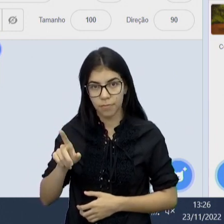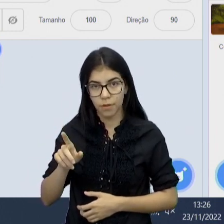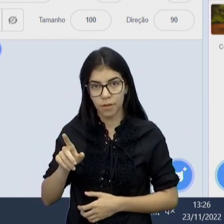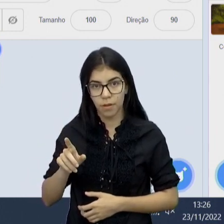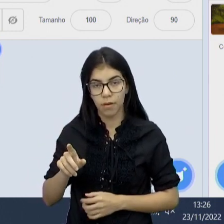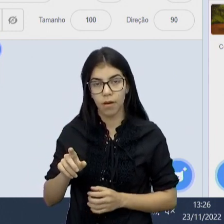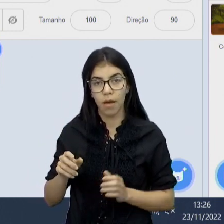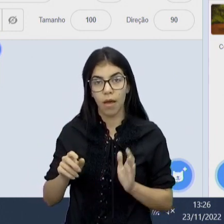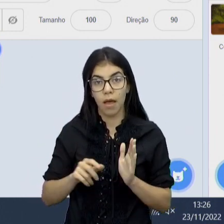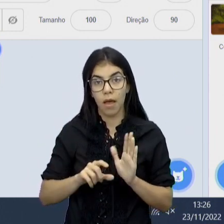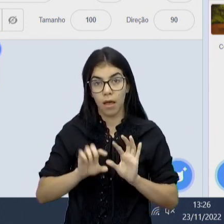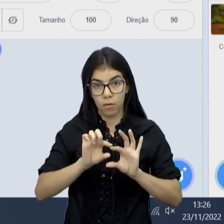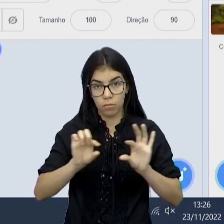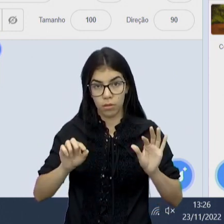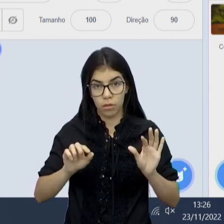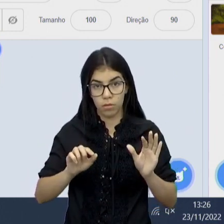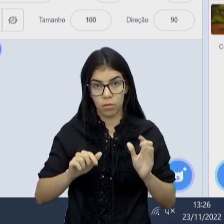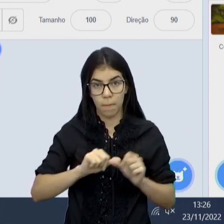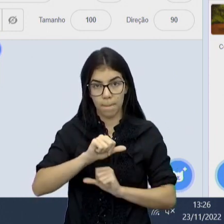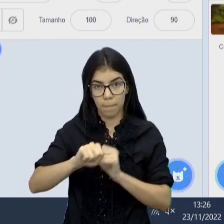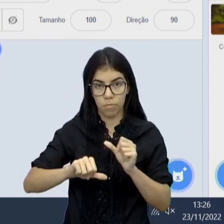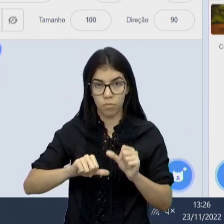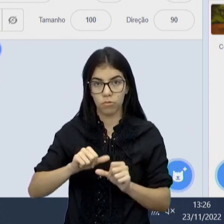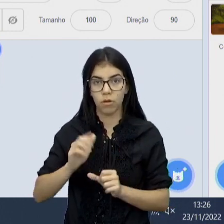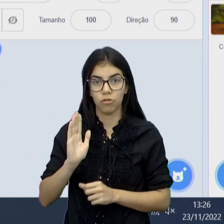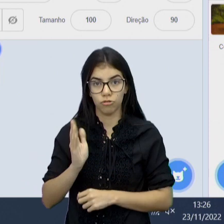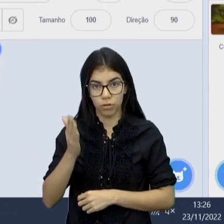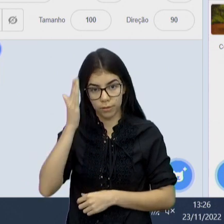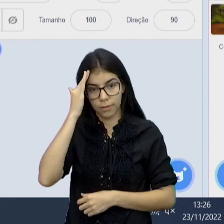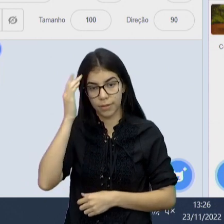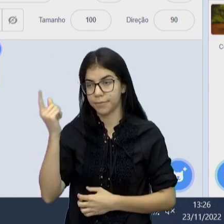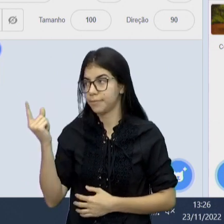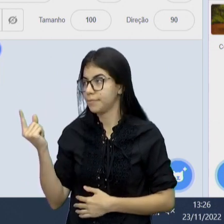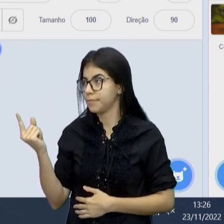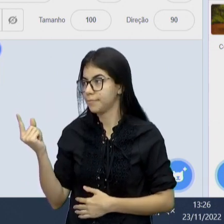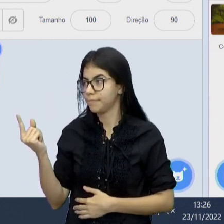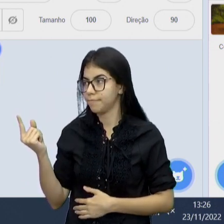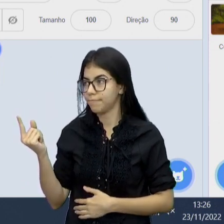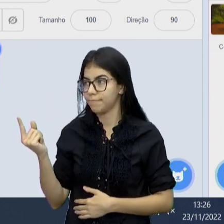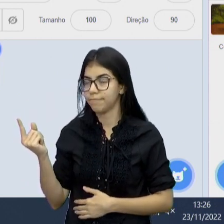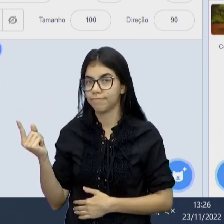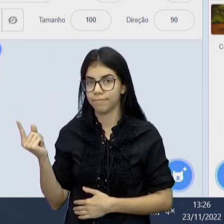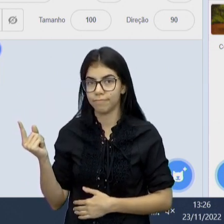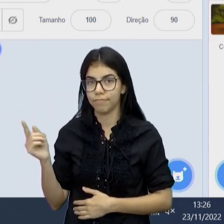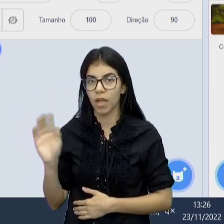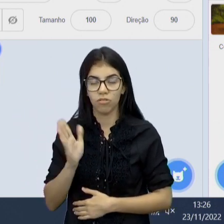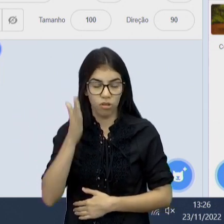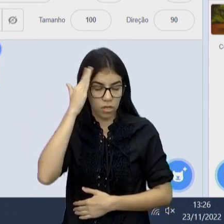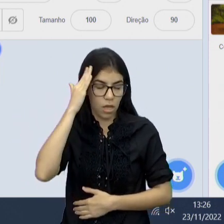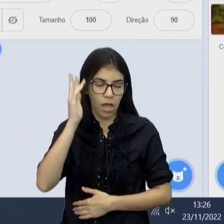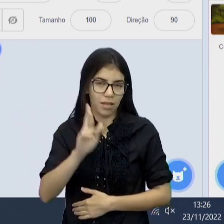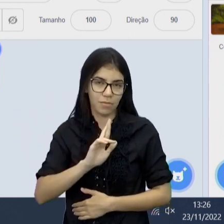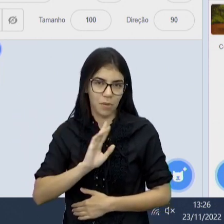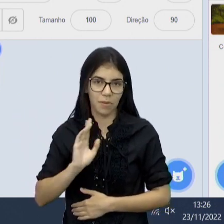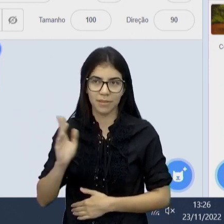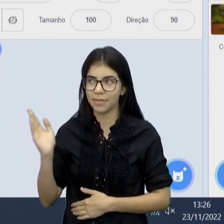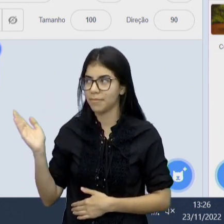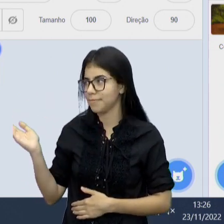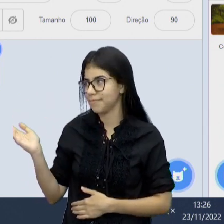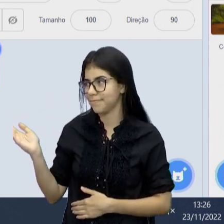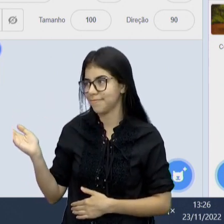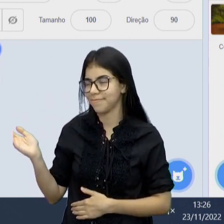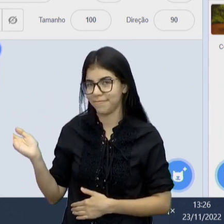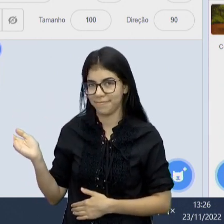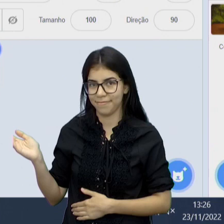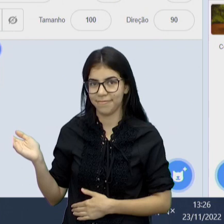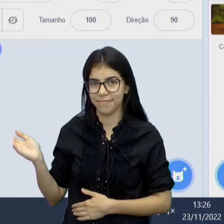já sei. Ao invés de olá, já sei. Isso, já sei. E pode pôr uma exclamação, tipo dizendo, já sei qual que é a resposta. Já sei. Ok.